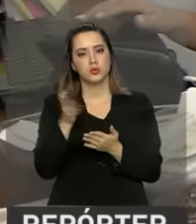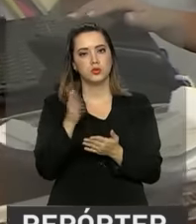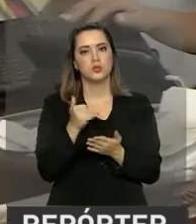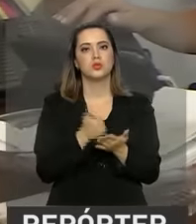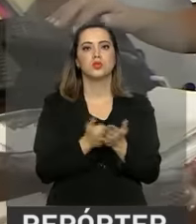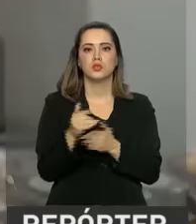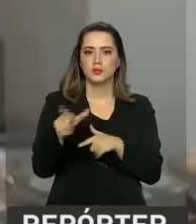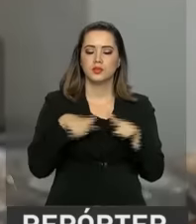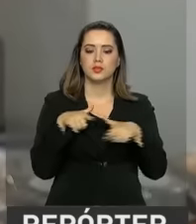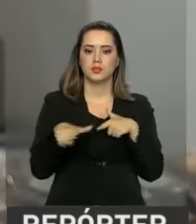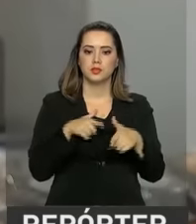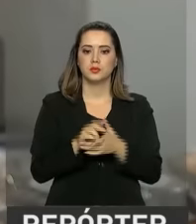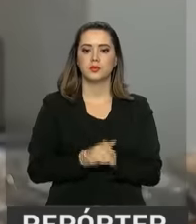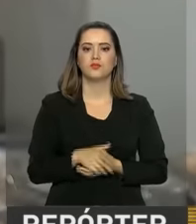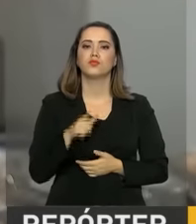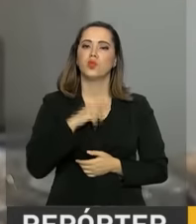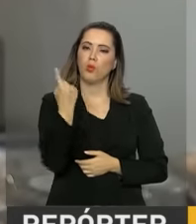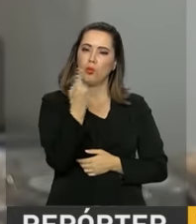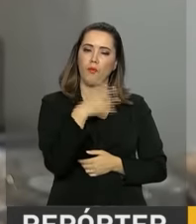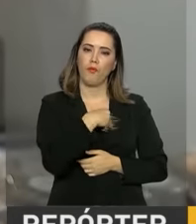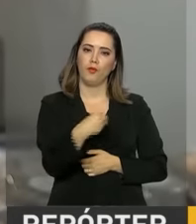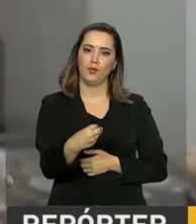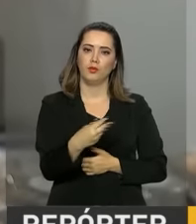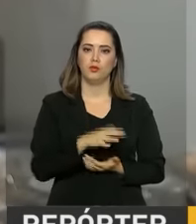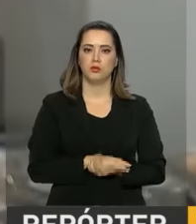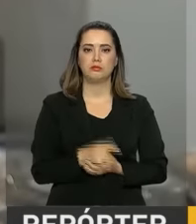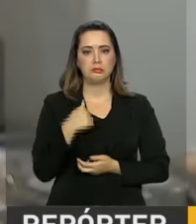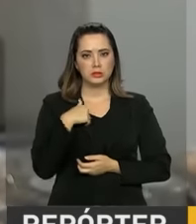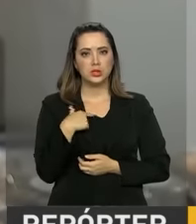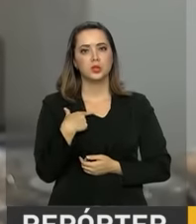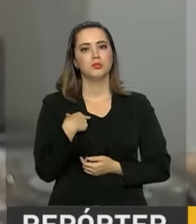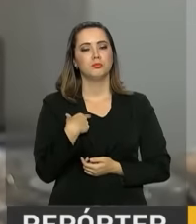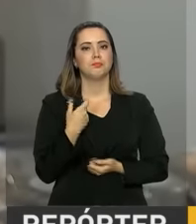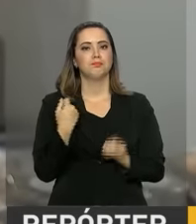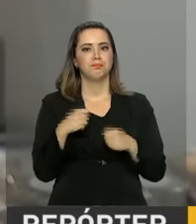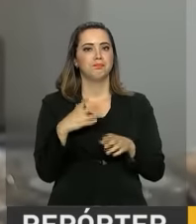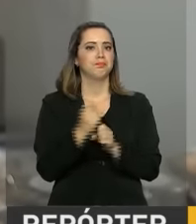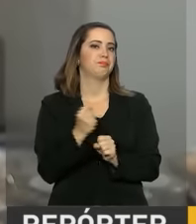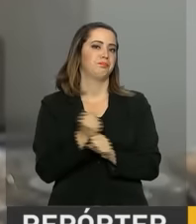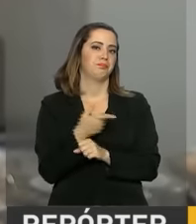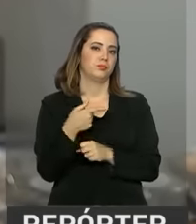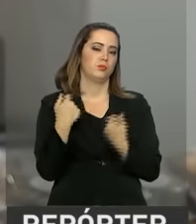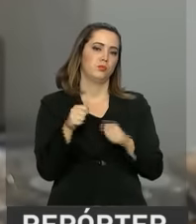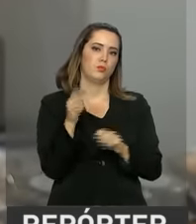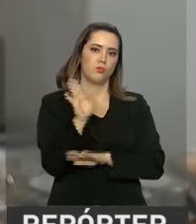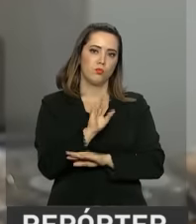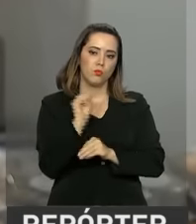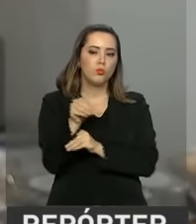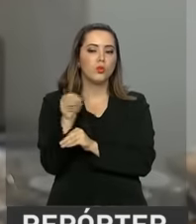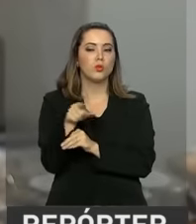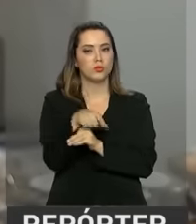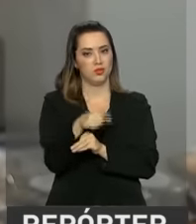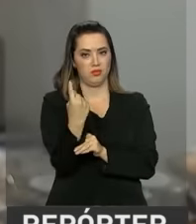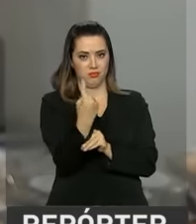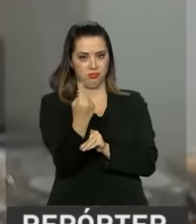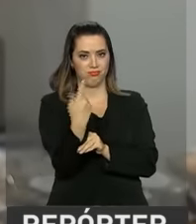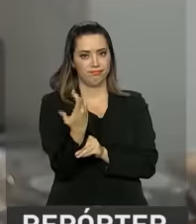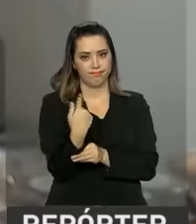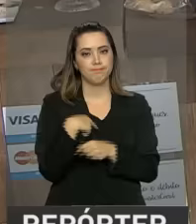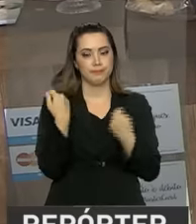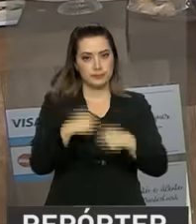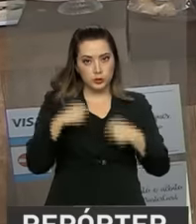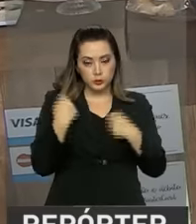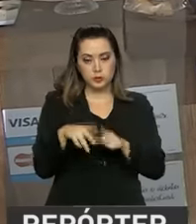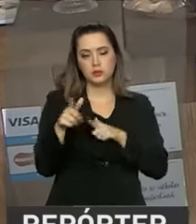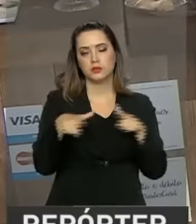estava empregada. Eu tenho meu filho, eu tenho as minhas contas, eu me viro sozinho, cuido dele só. Então eu preciso